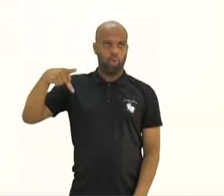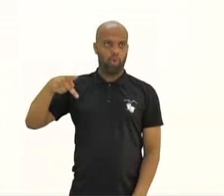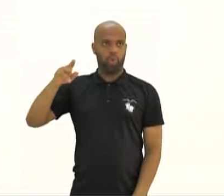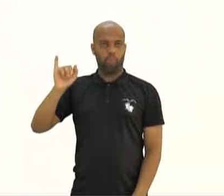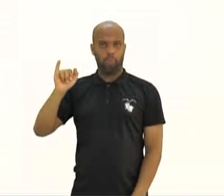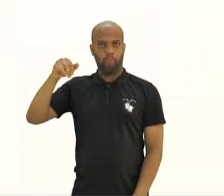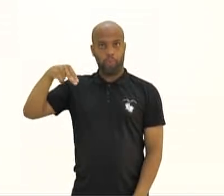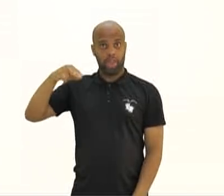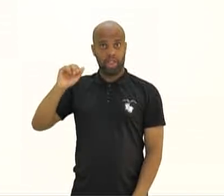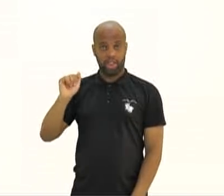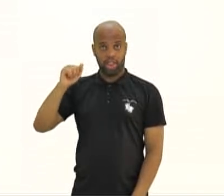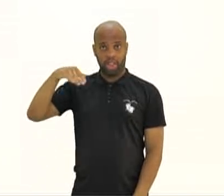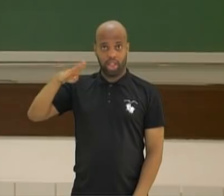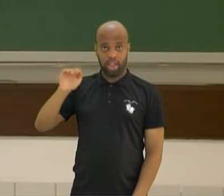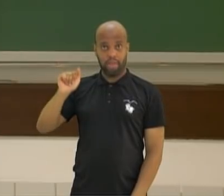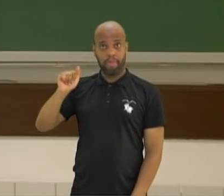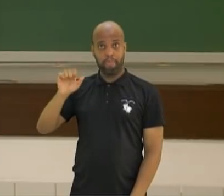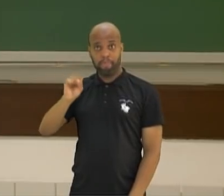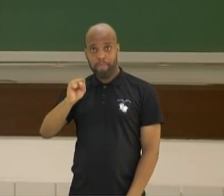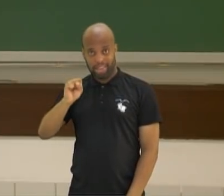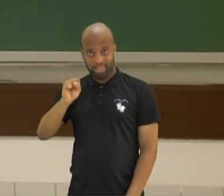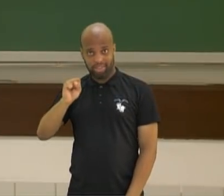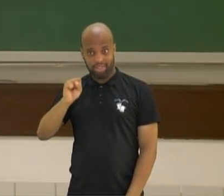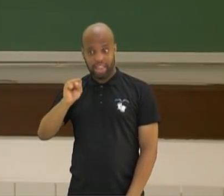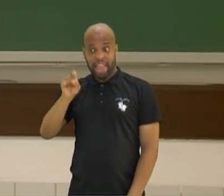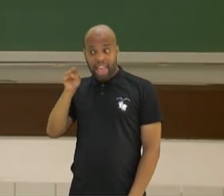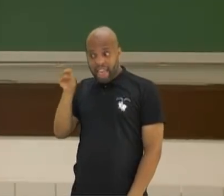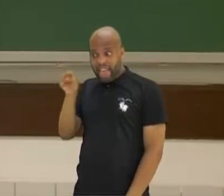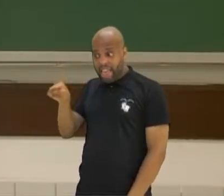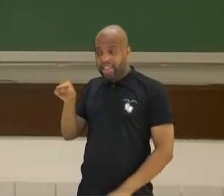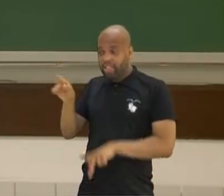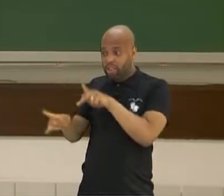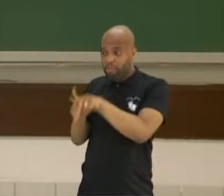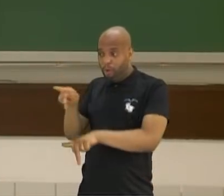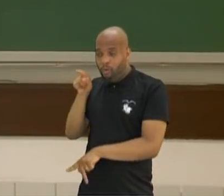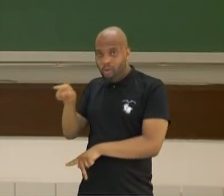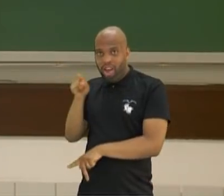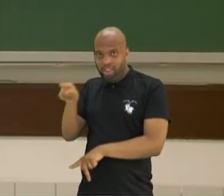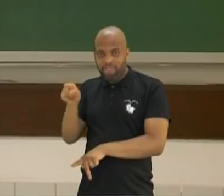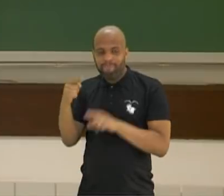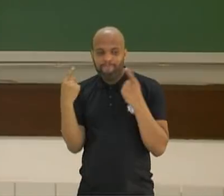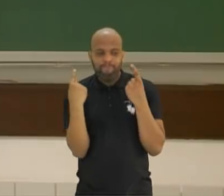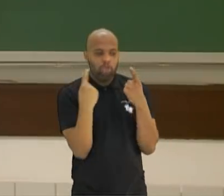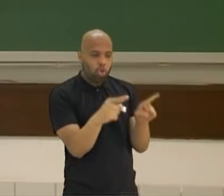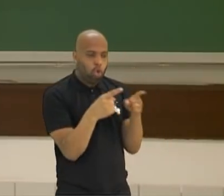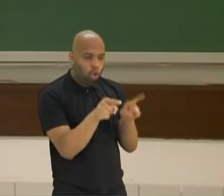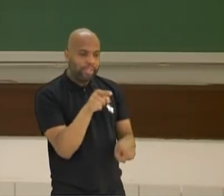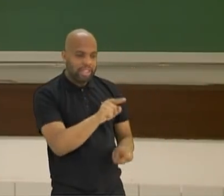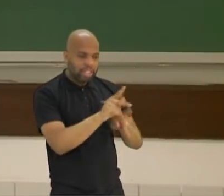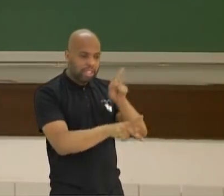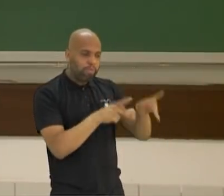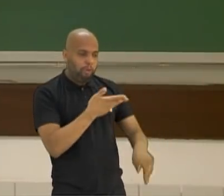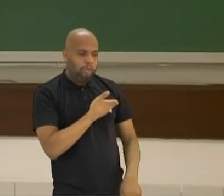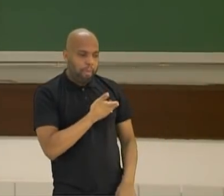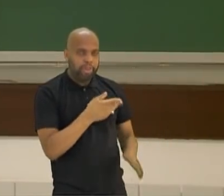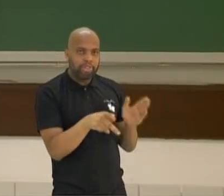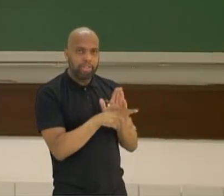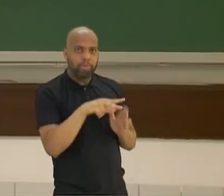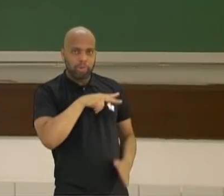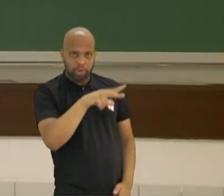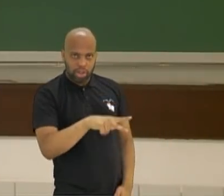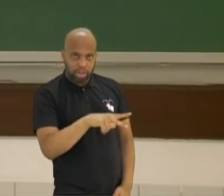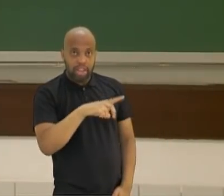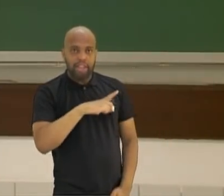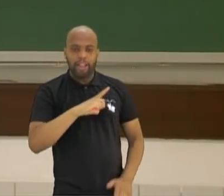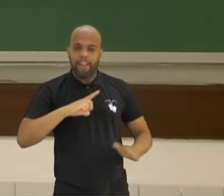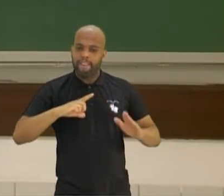Esses tupinambás eram inimigos daquele povo que era amigo dos portugueses. Então você vai ter um conflito por parte de